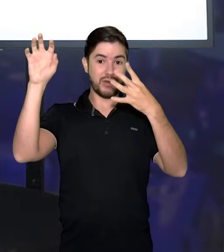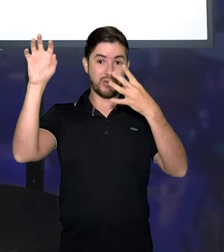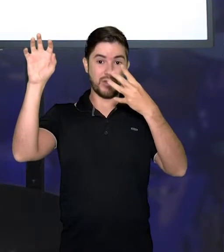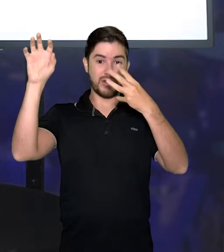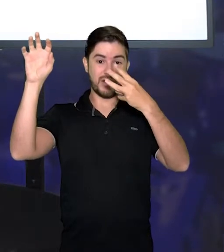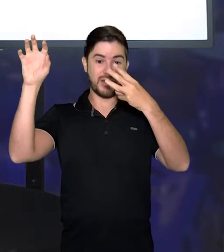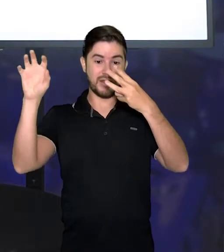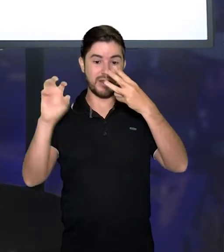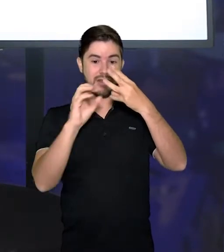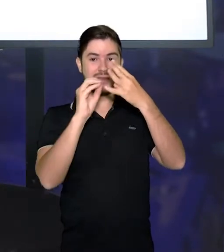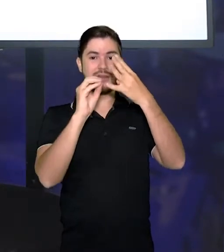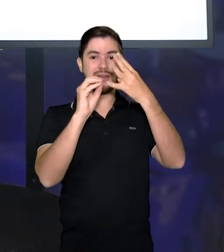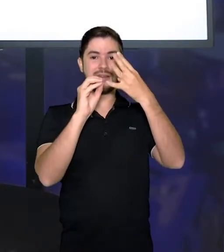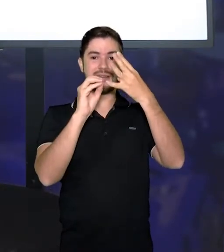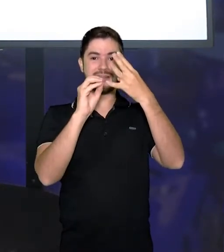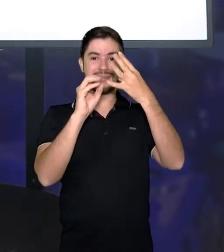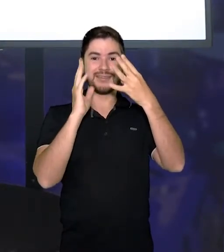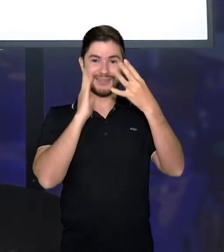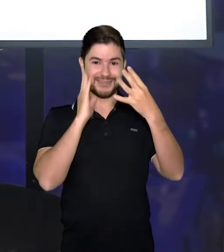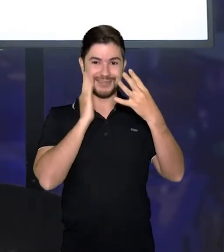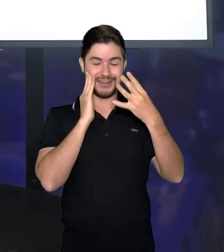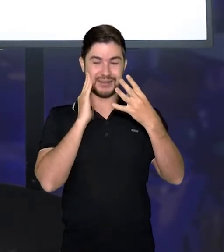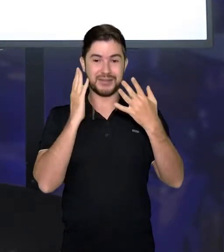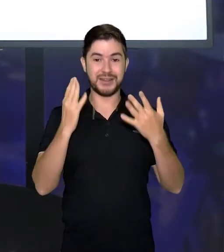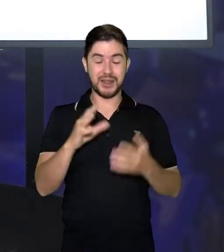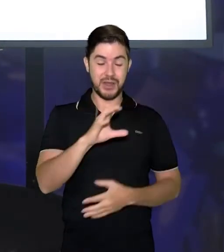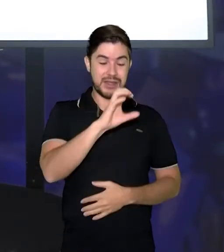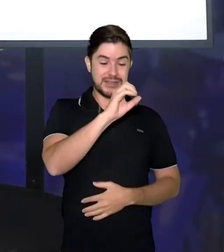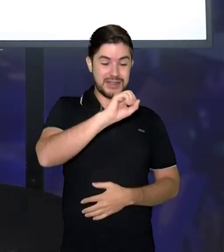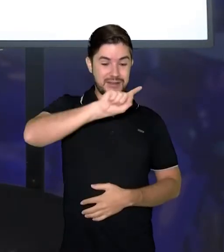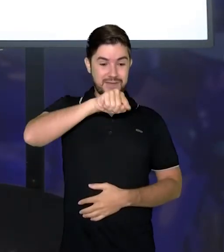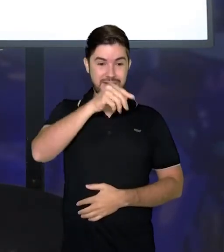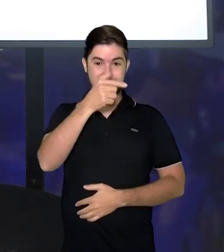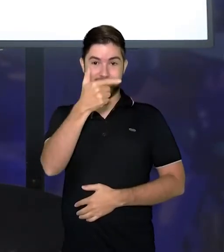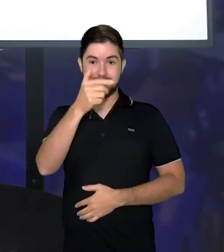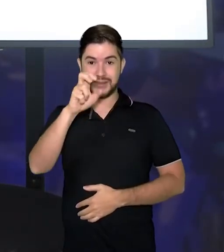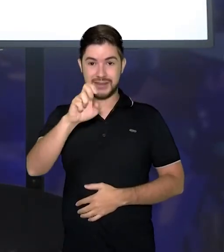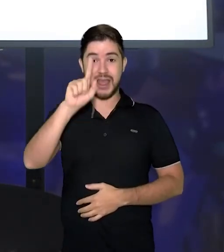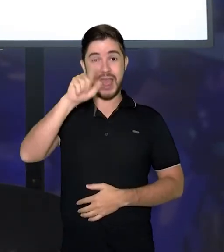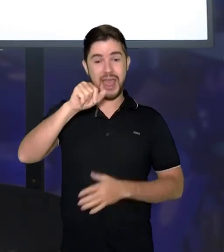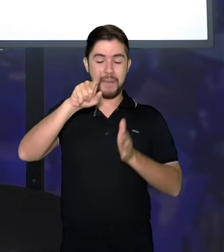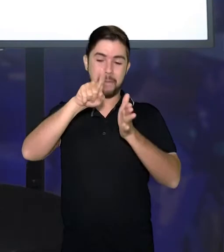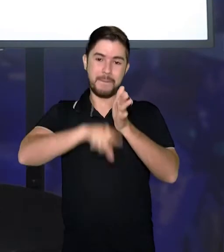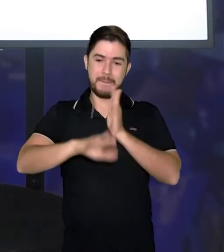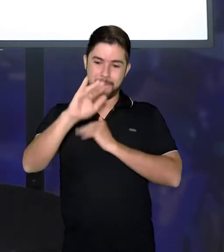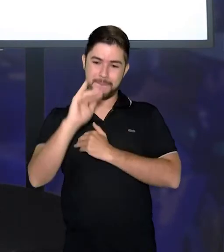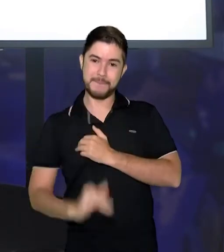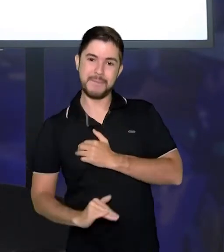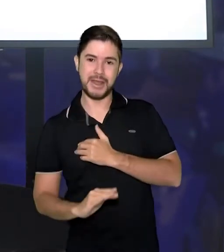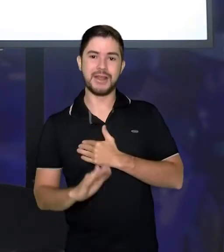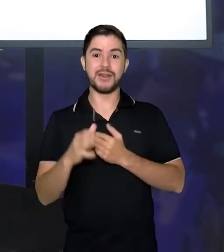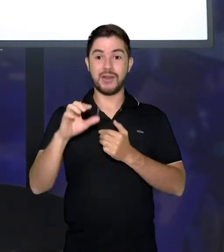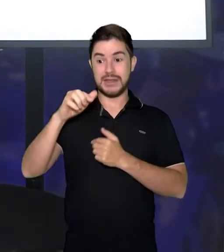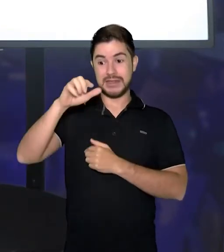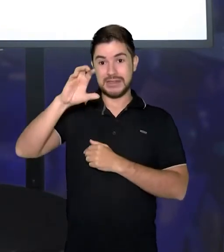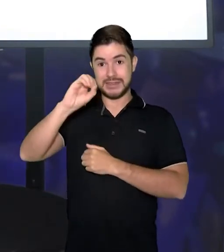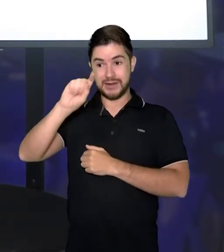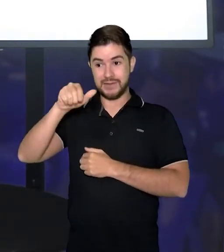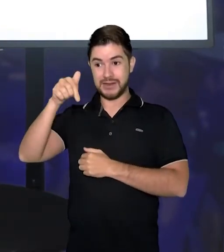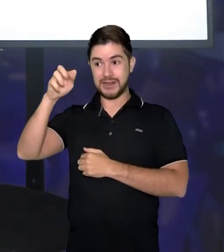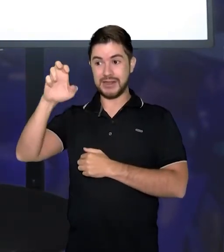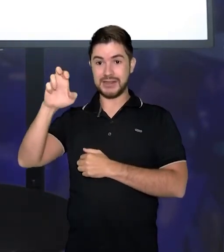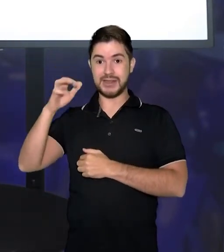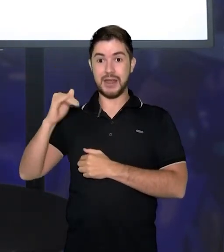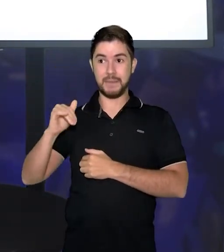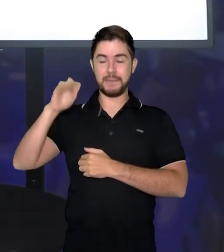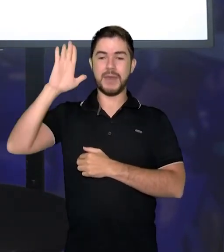parte desse 4. Então, 0,25 é menor que 0,75.